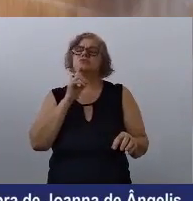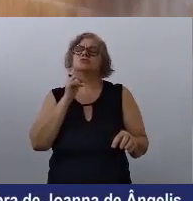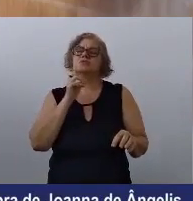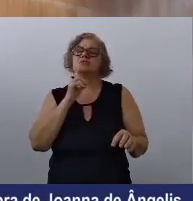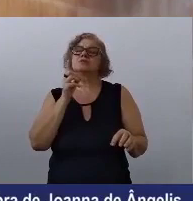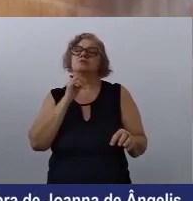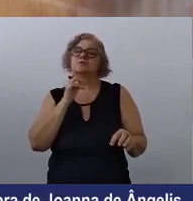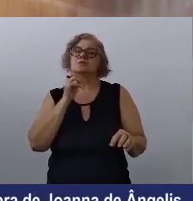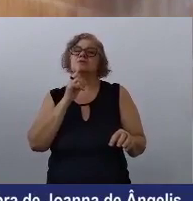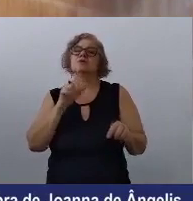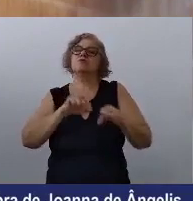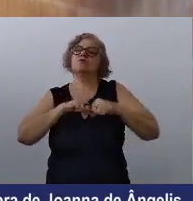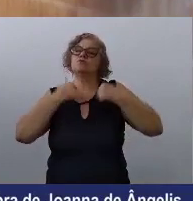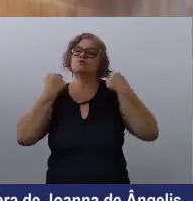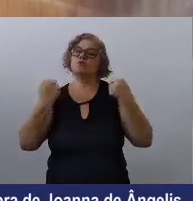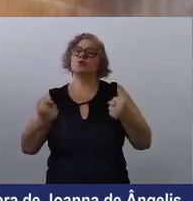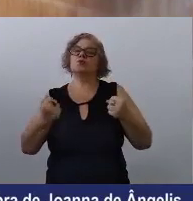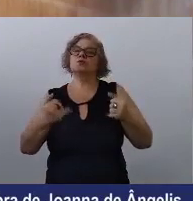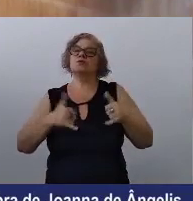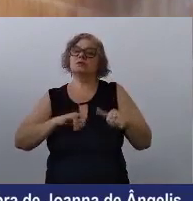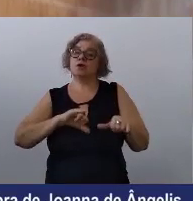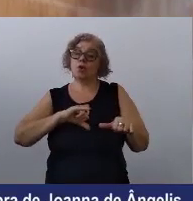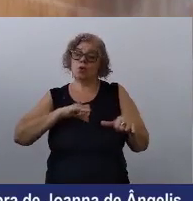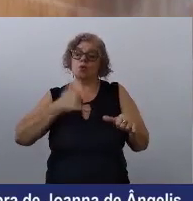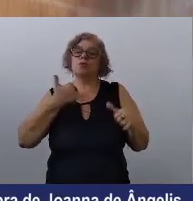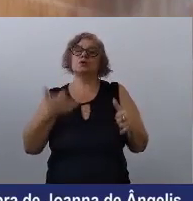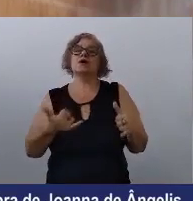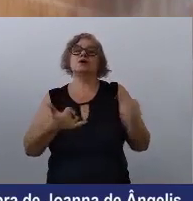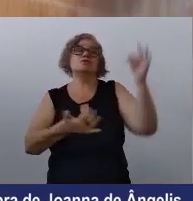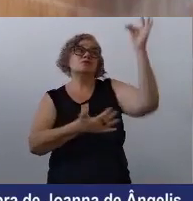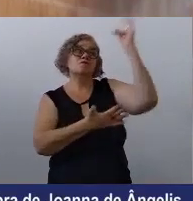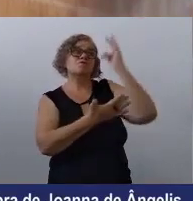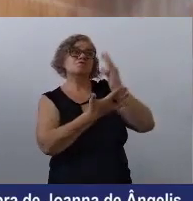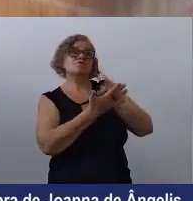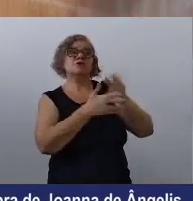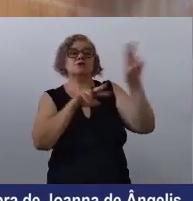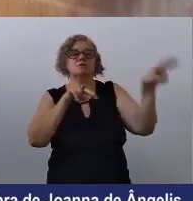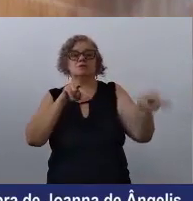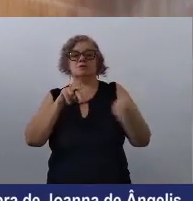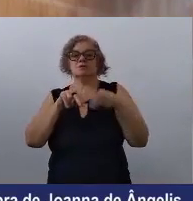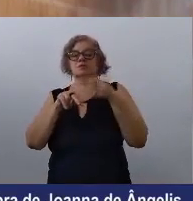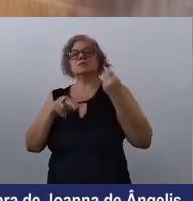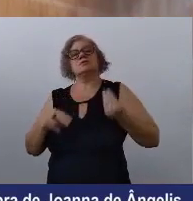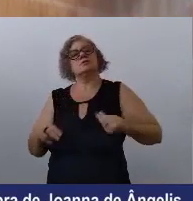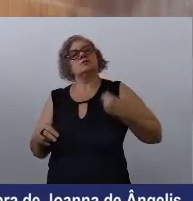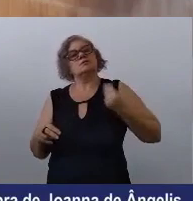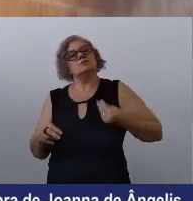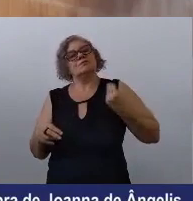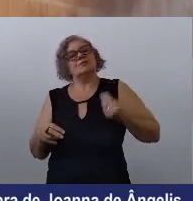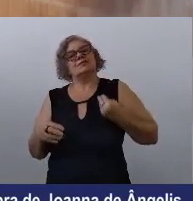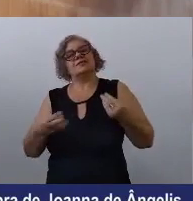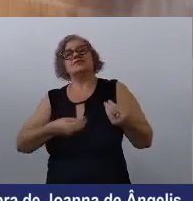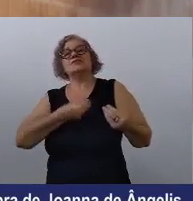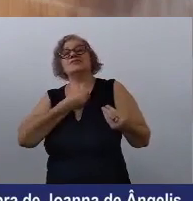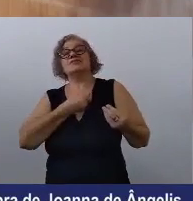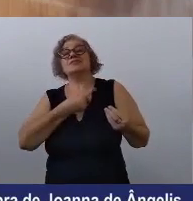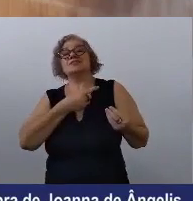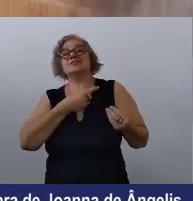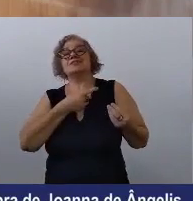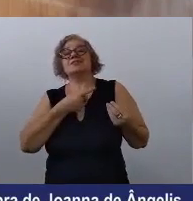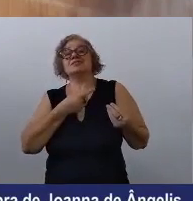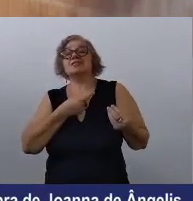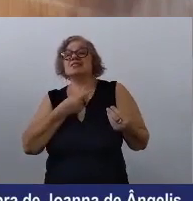cotidiano, a força, a coragem e a fé da nossa mentora estejam sempre presentes em nossas vidas.